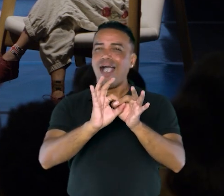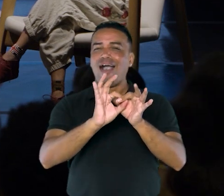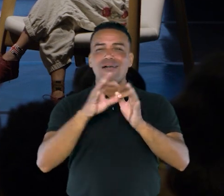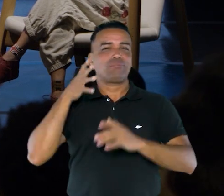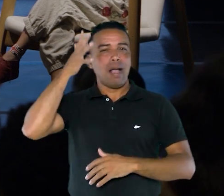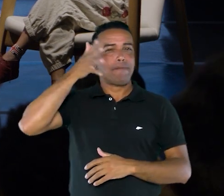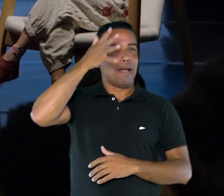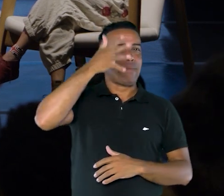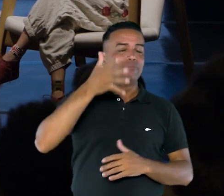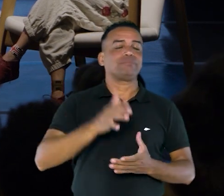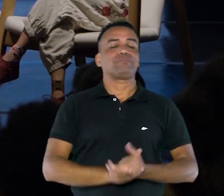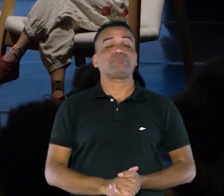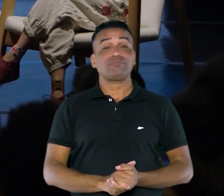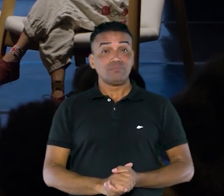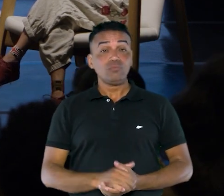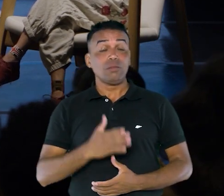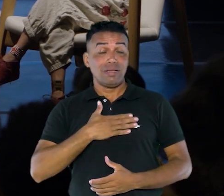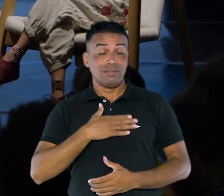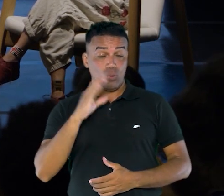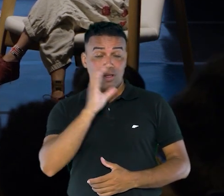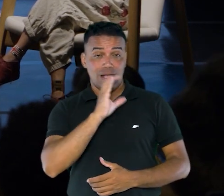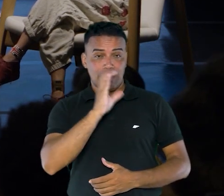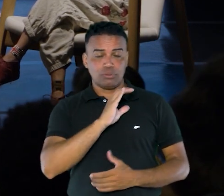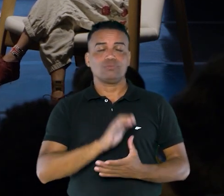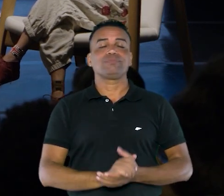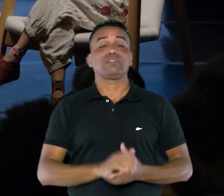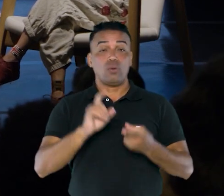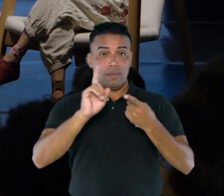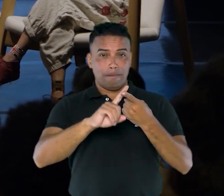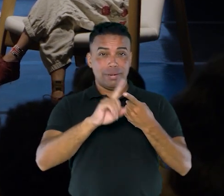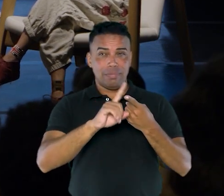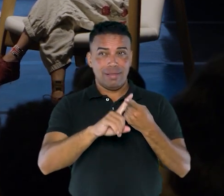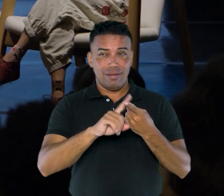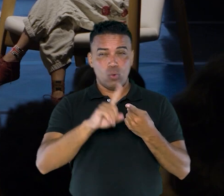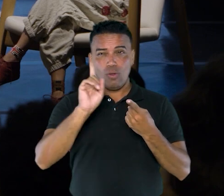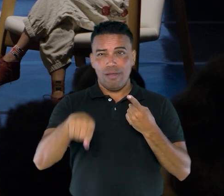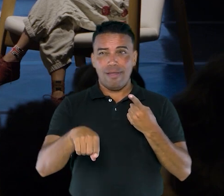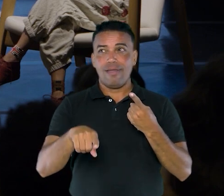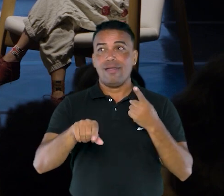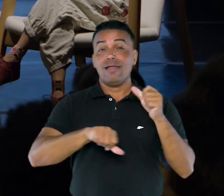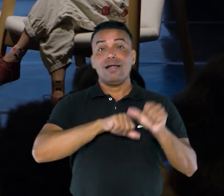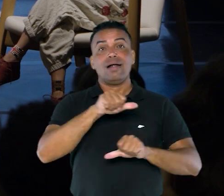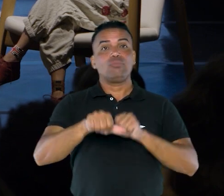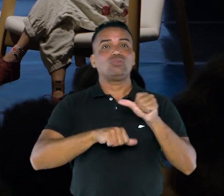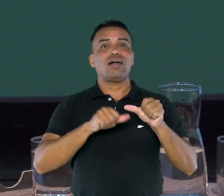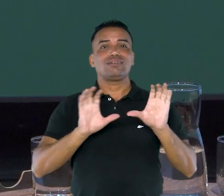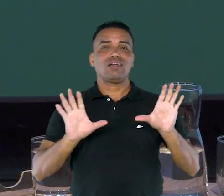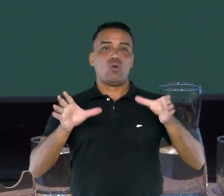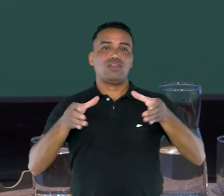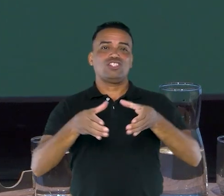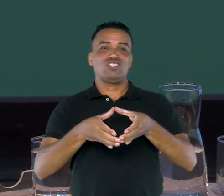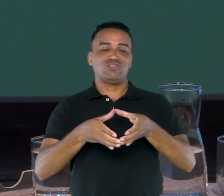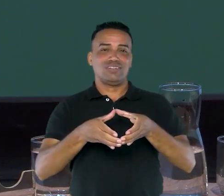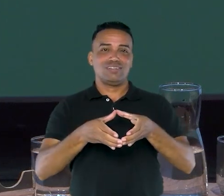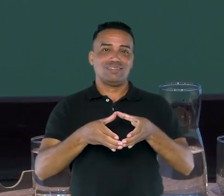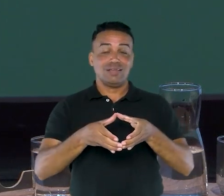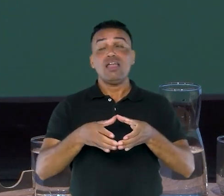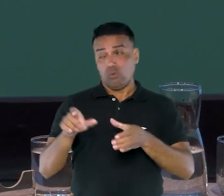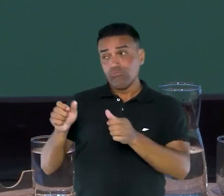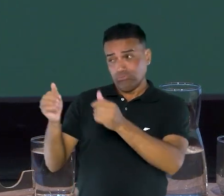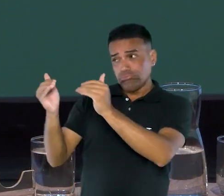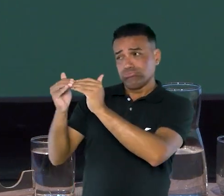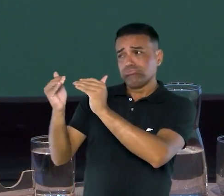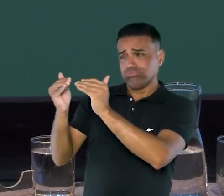Mas vou ser rápida, tá? Primeira é assim, a mudança é coletiva. Estou